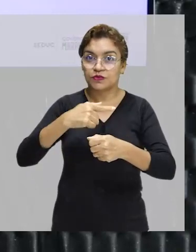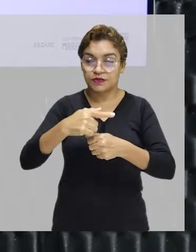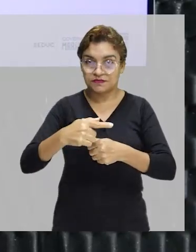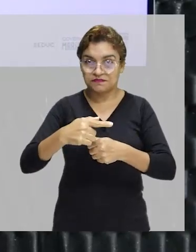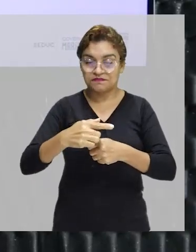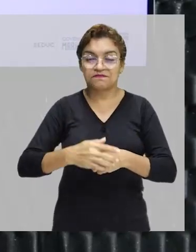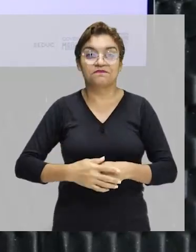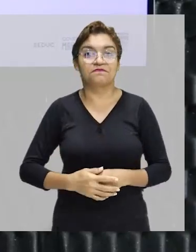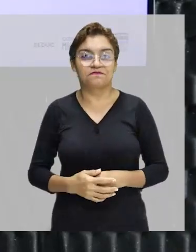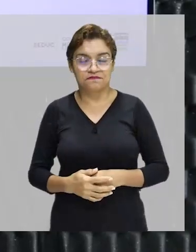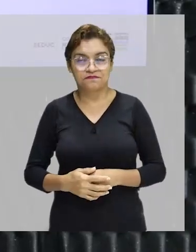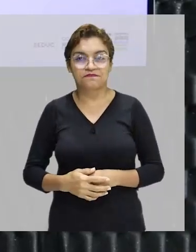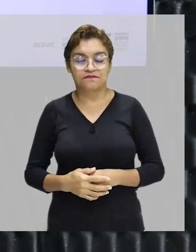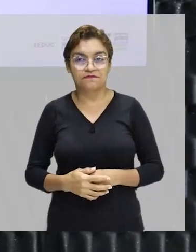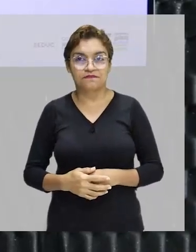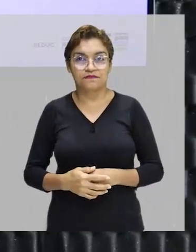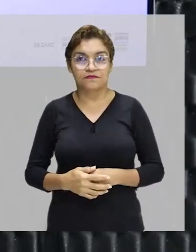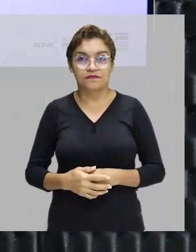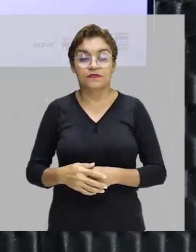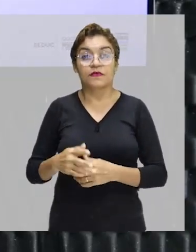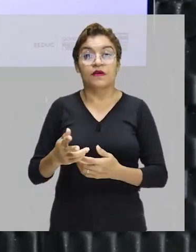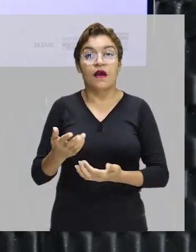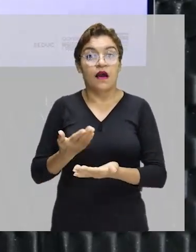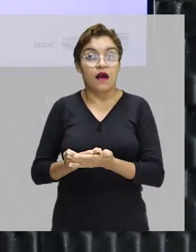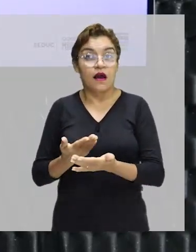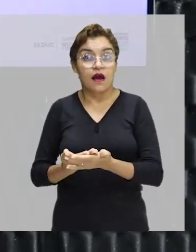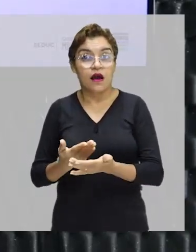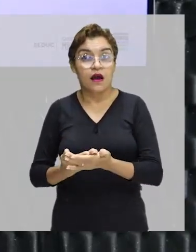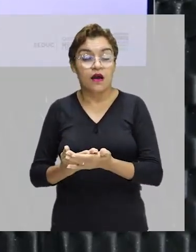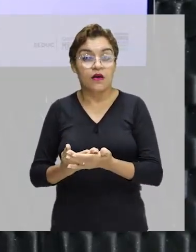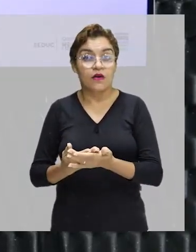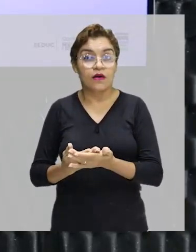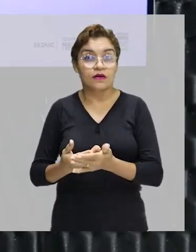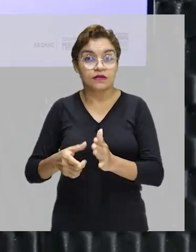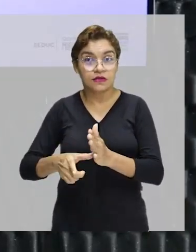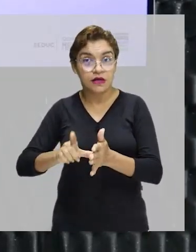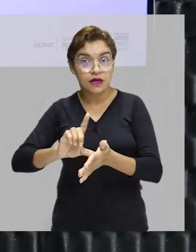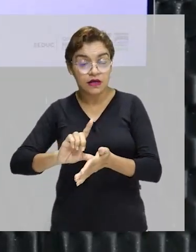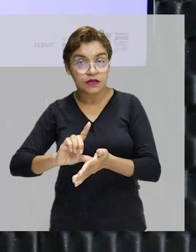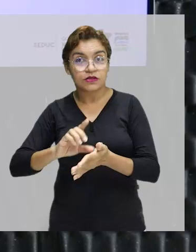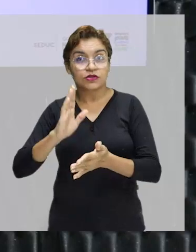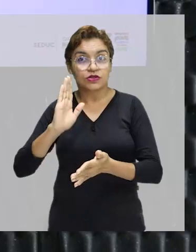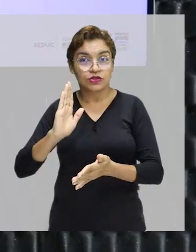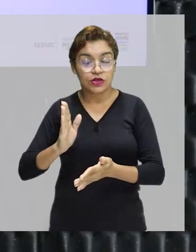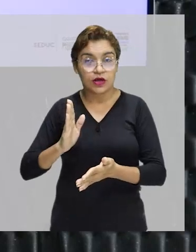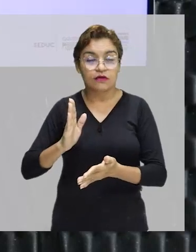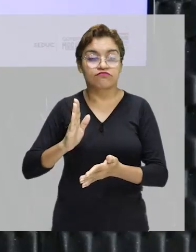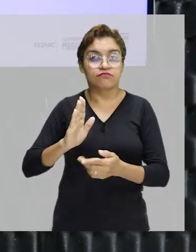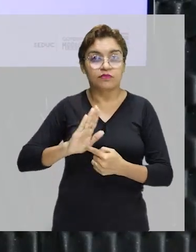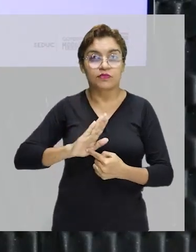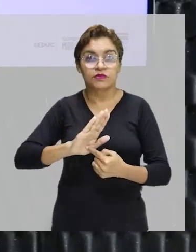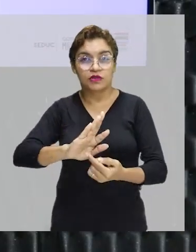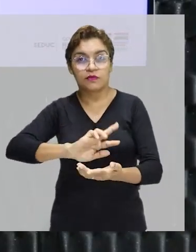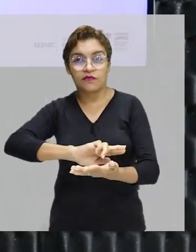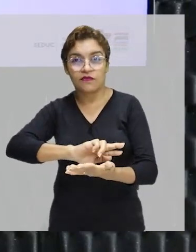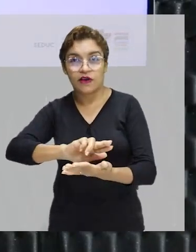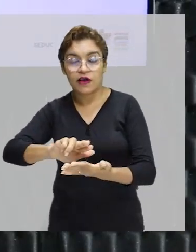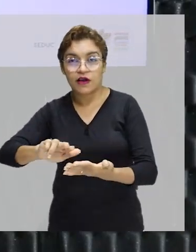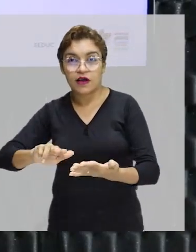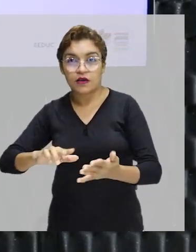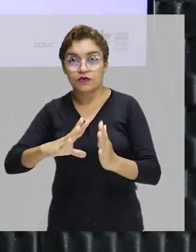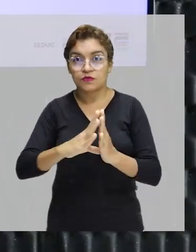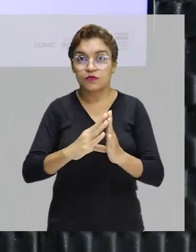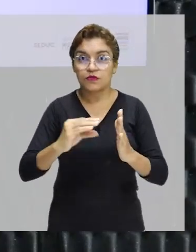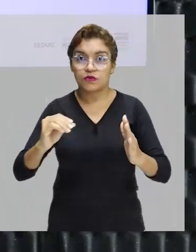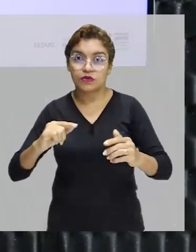átomo. Então, em vídeos anteriores, já apresentamos os diversos modelos atômicos, a evolução desses modelos,